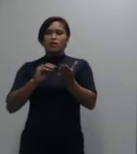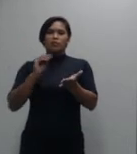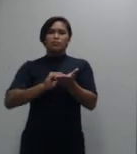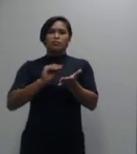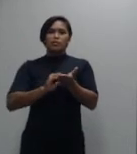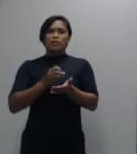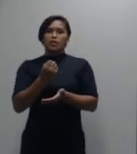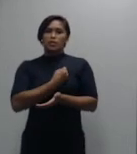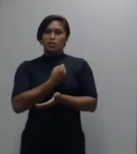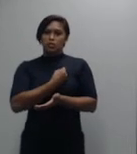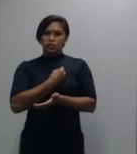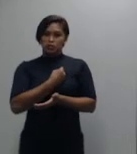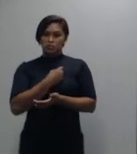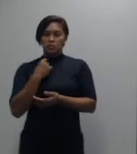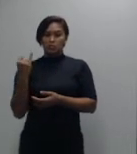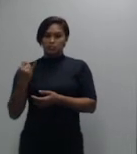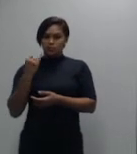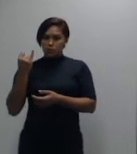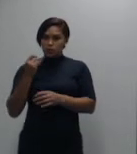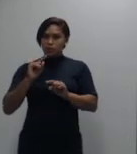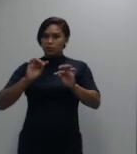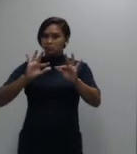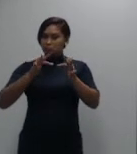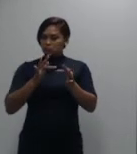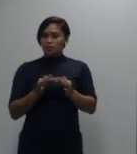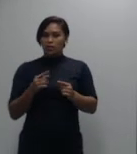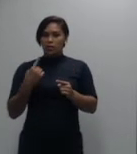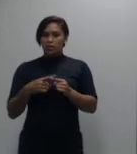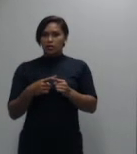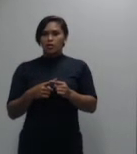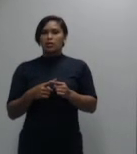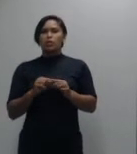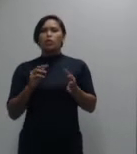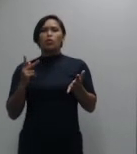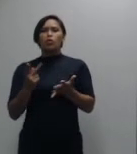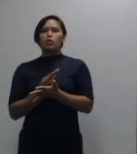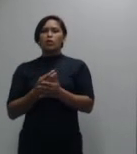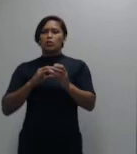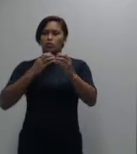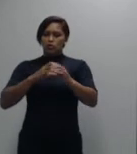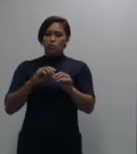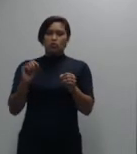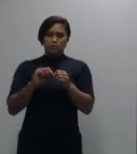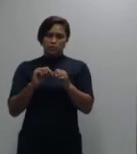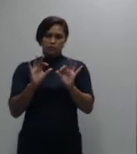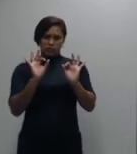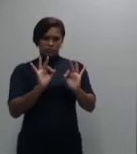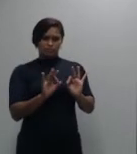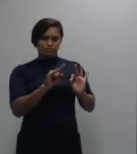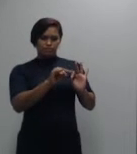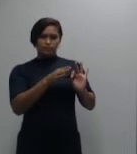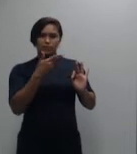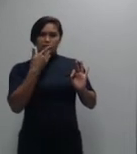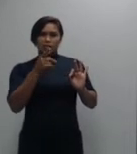número e essa situação importante que esse trabalho que acabou acontecendo concurso foi realizado e